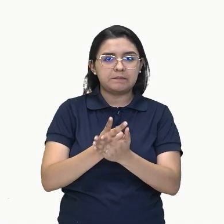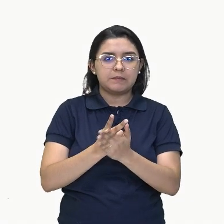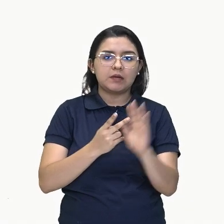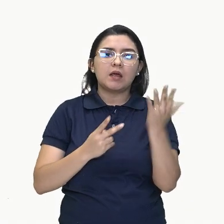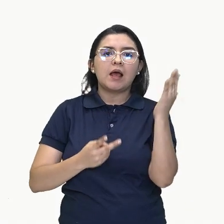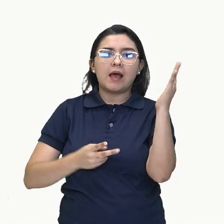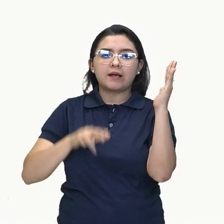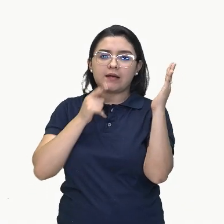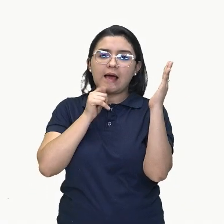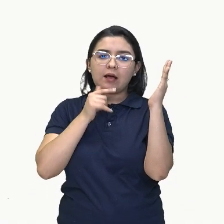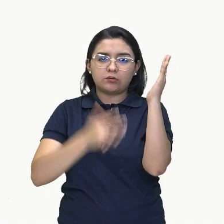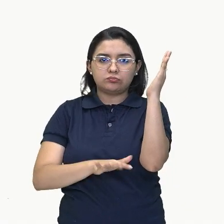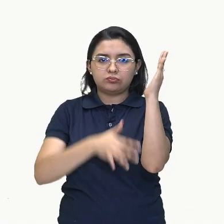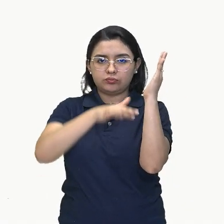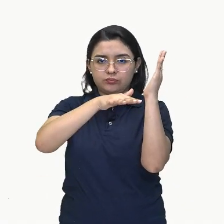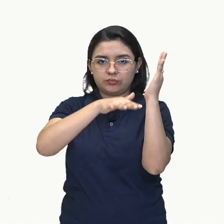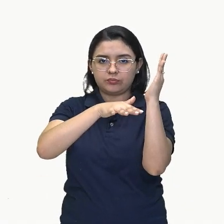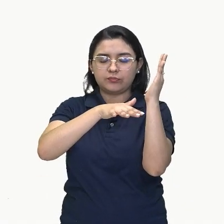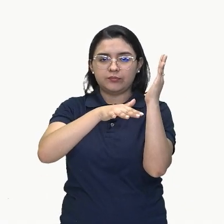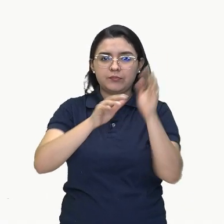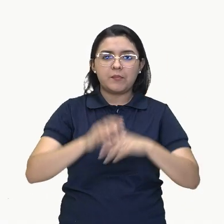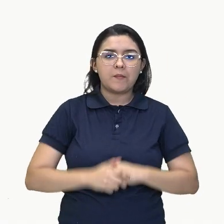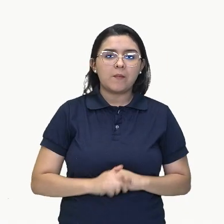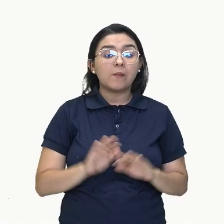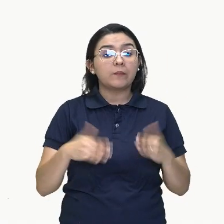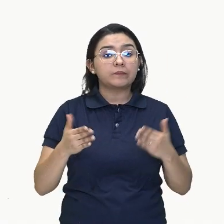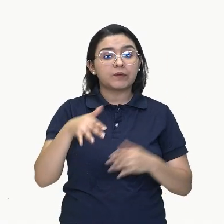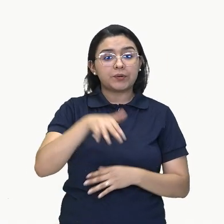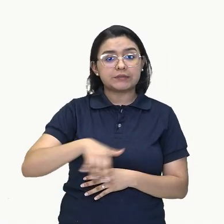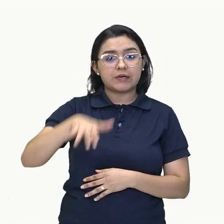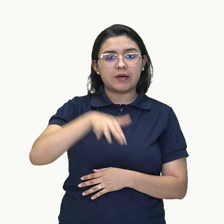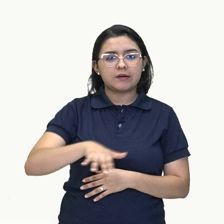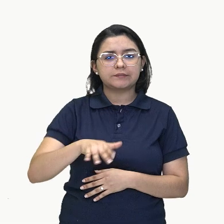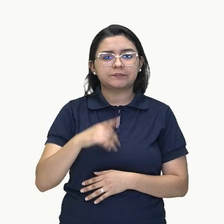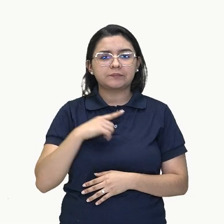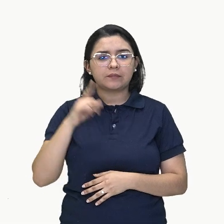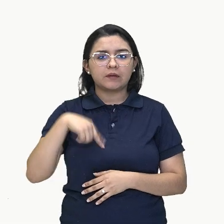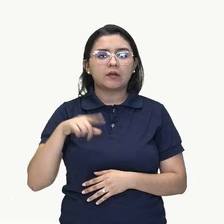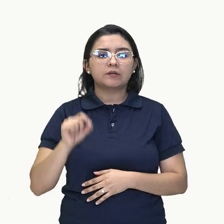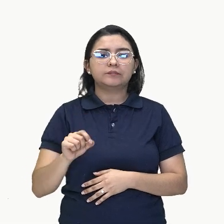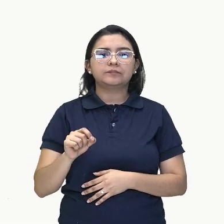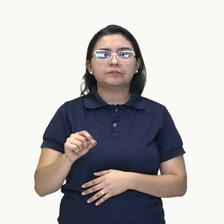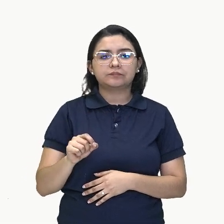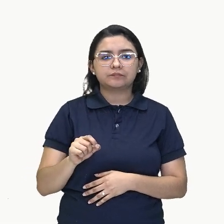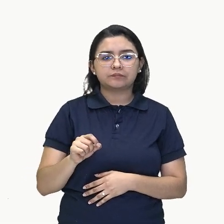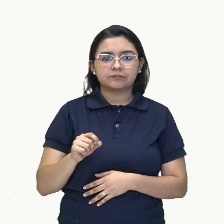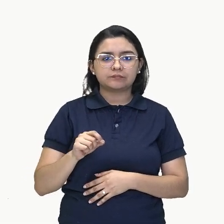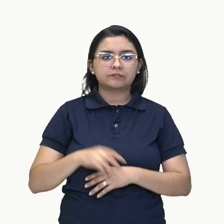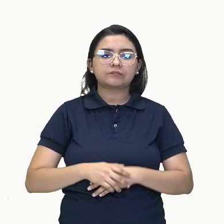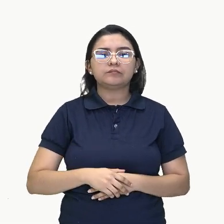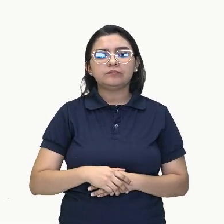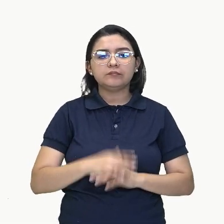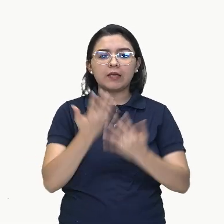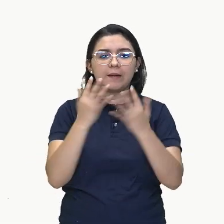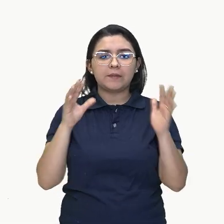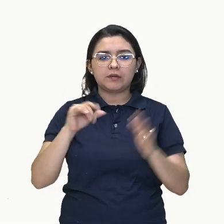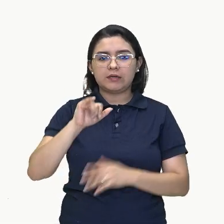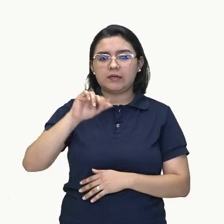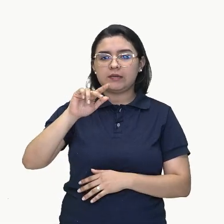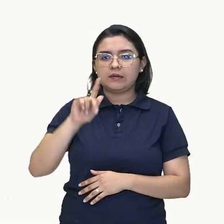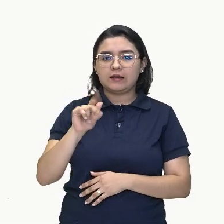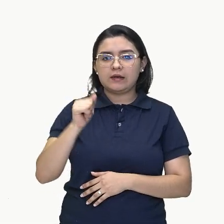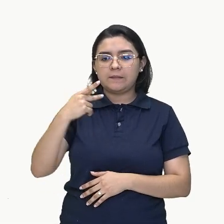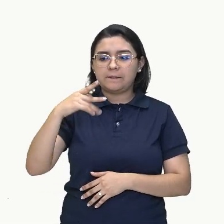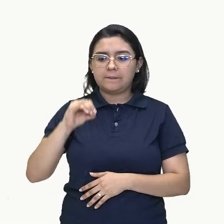bom? Alagada, certo? Então, essa área eu vou chamar aqui de mata de igapó,